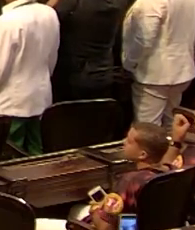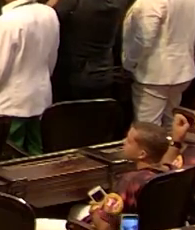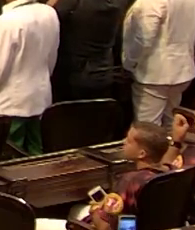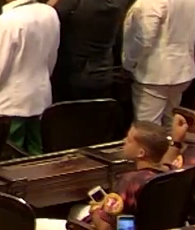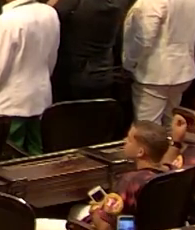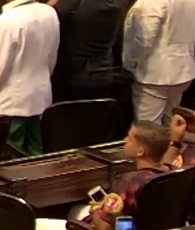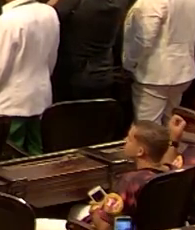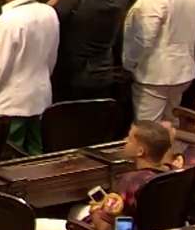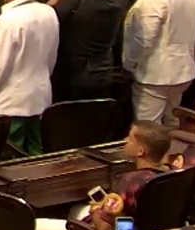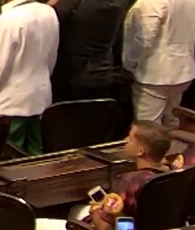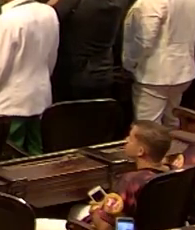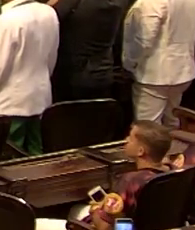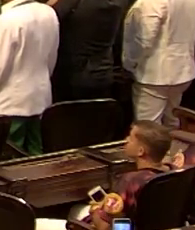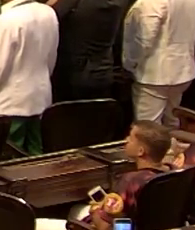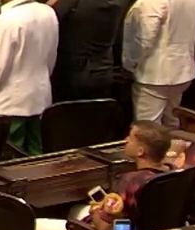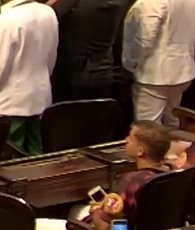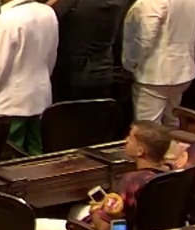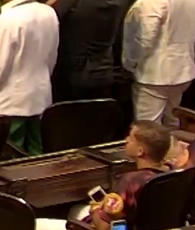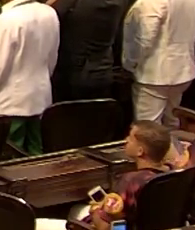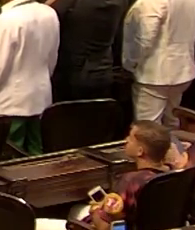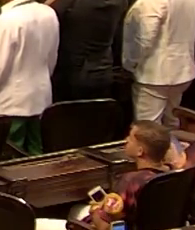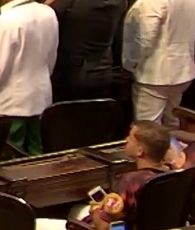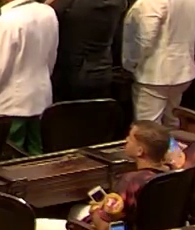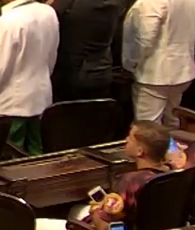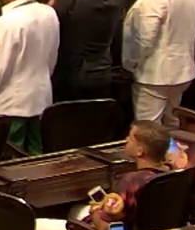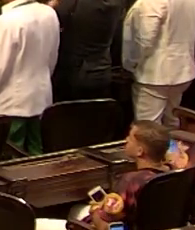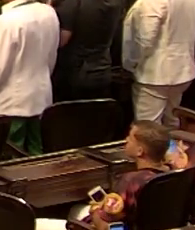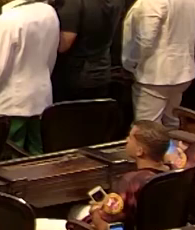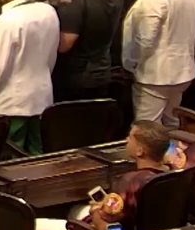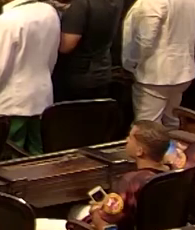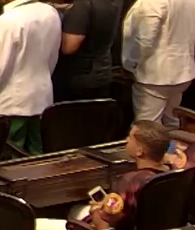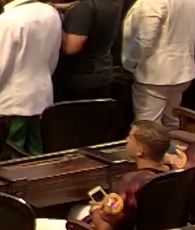Acarajé, na noite de magia do Canopé.